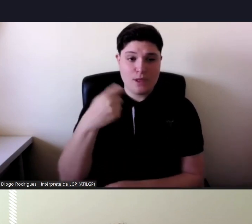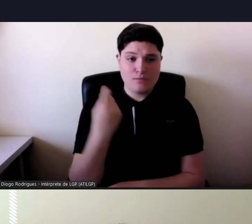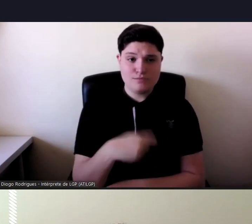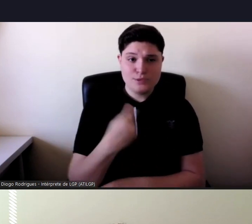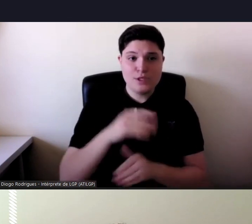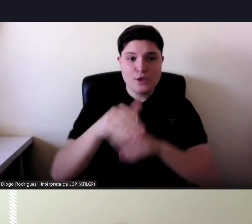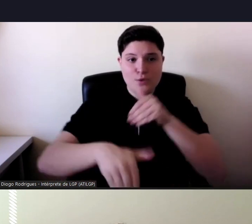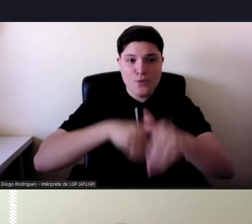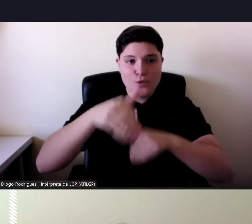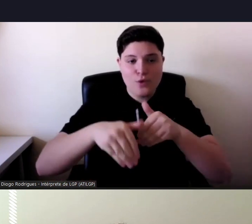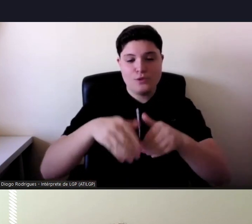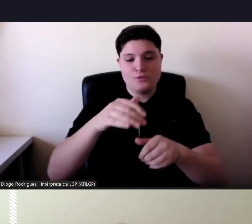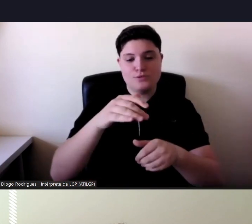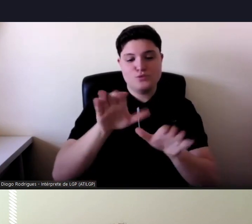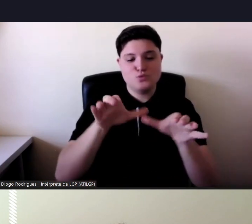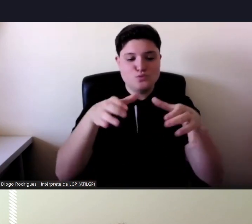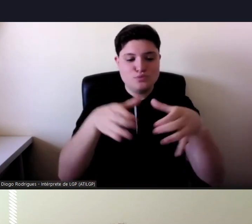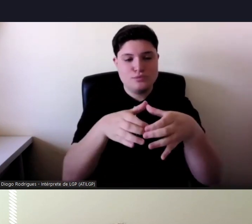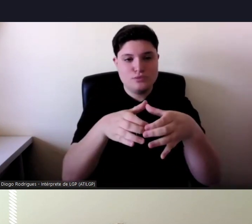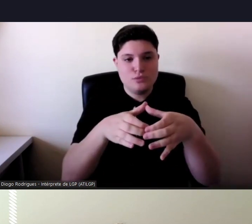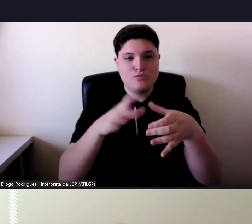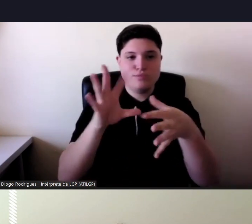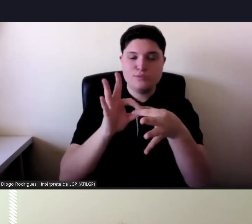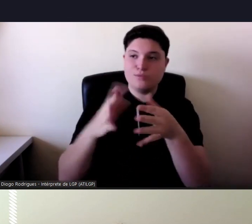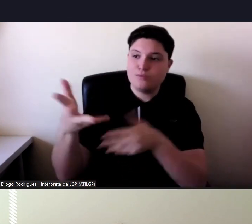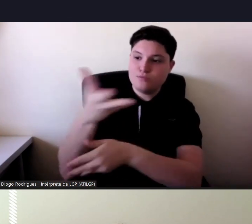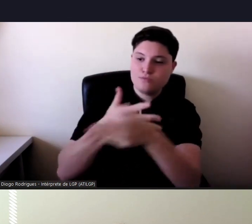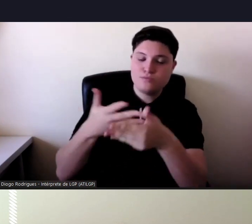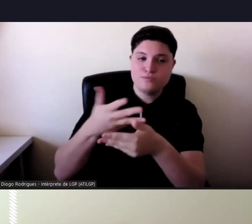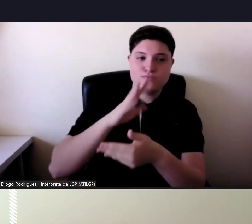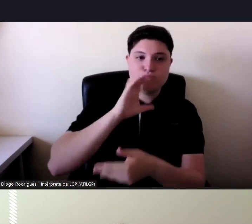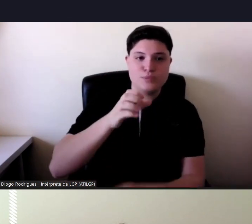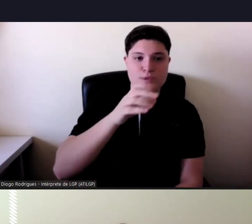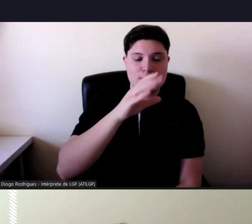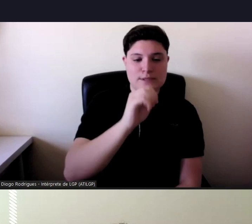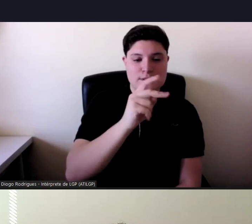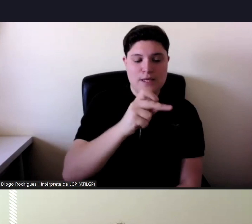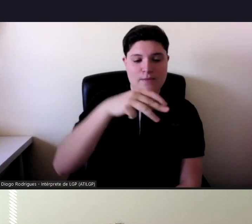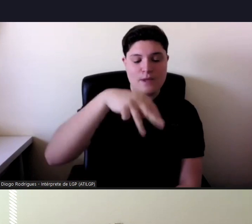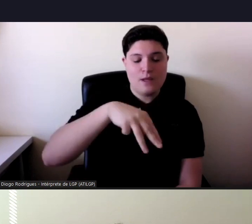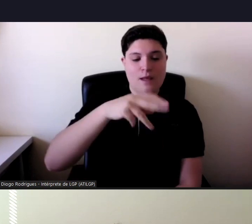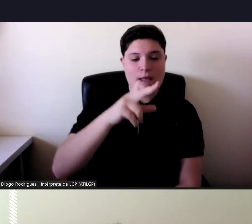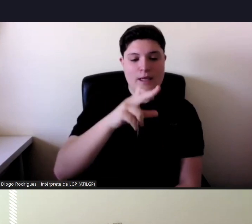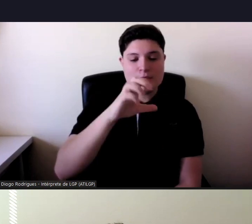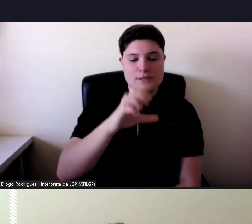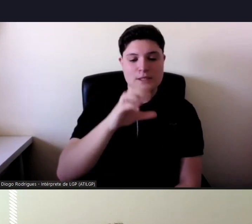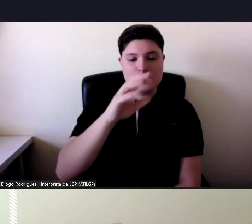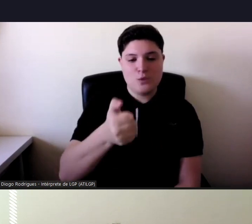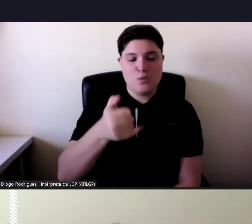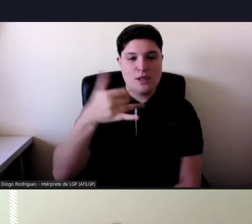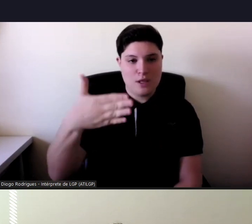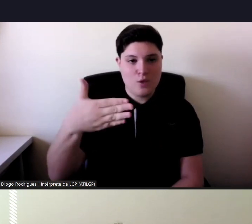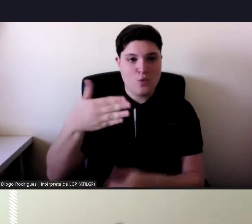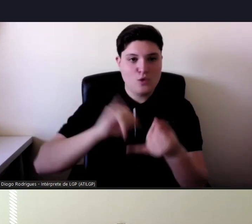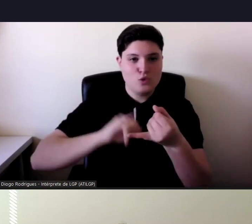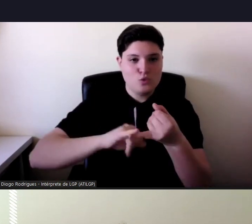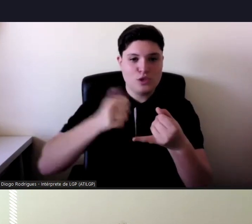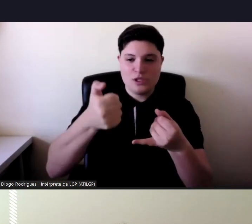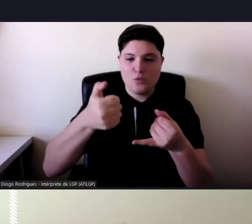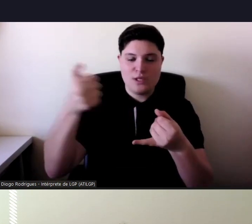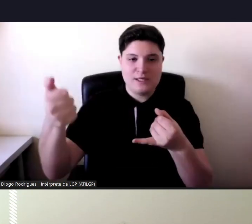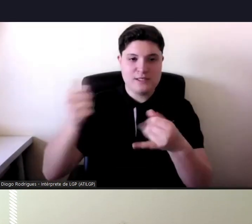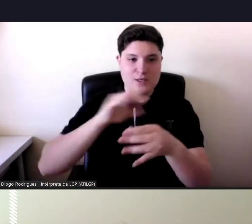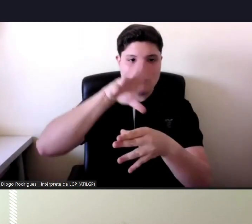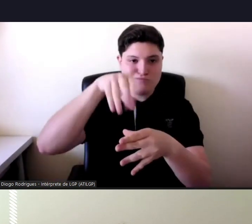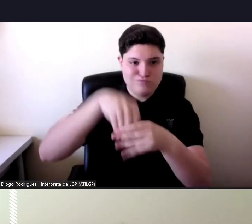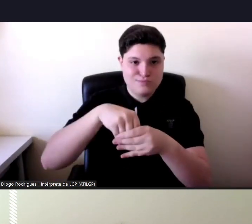do Collaboration Board da Colaboração Internacional CERN RD51, que envolve 95 instituições, e é